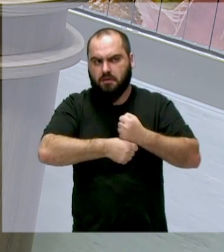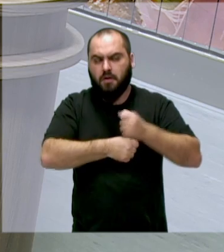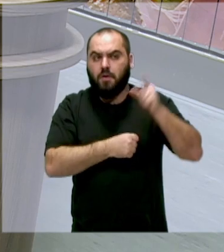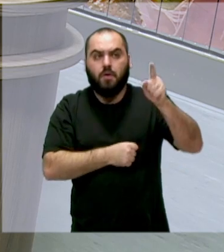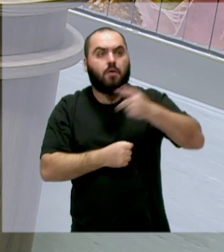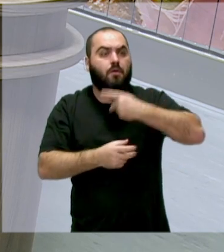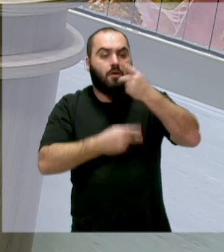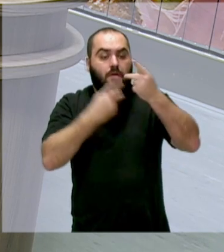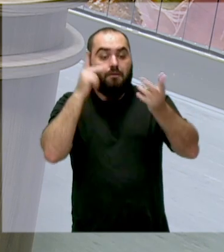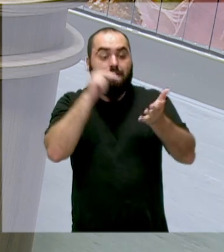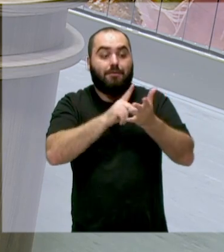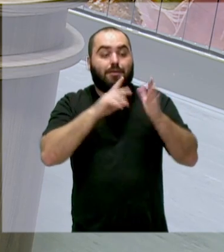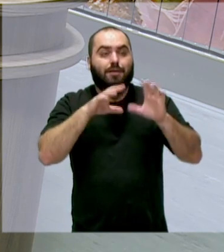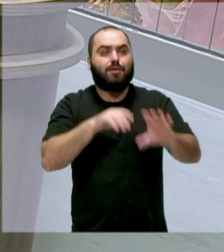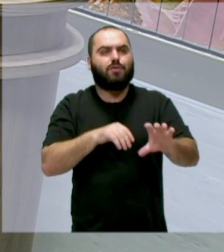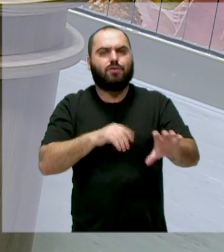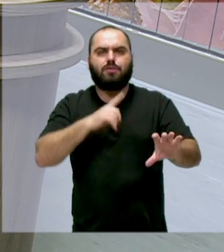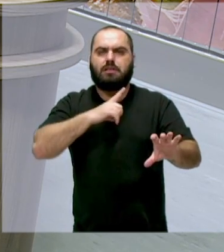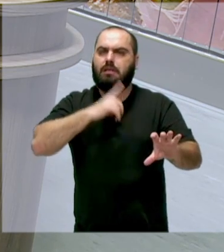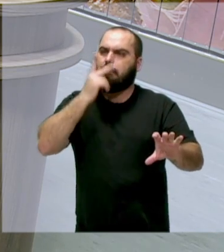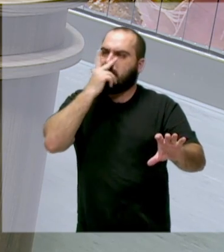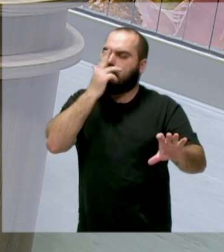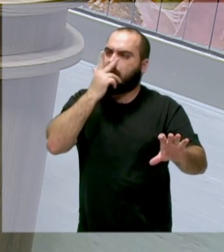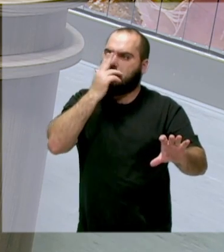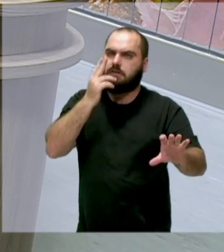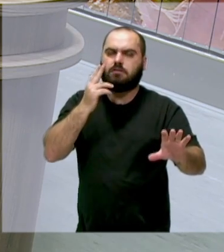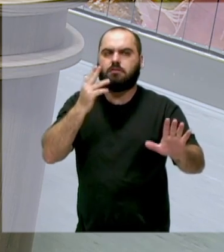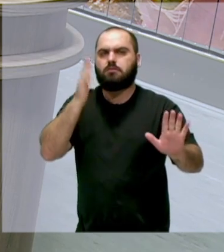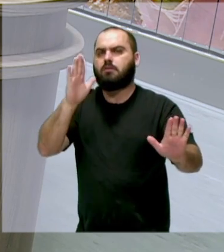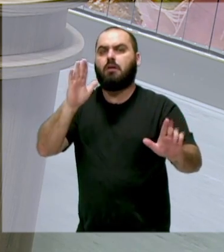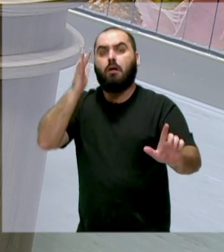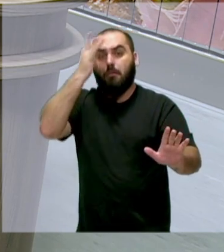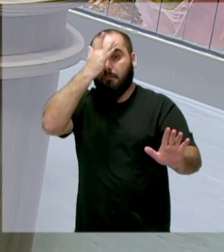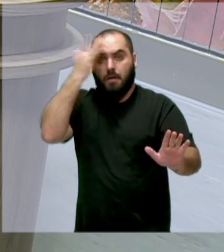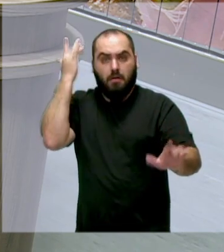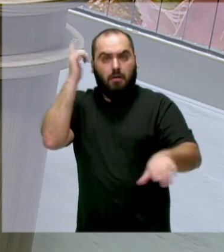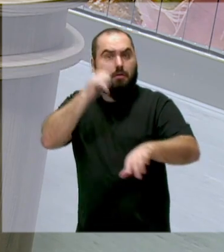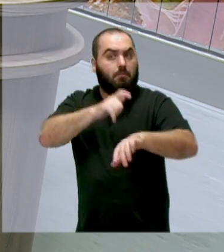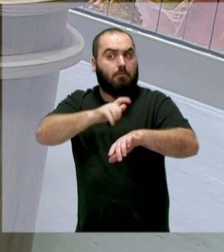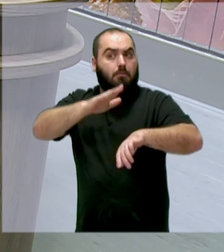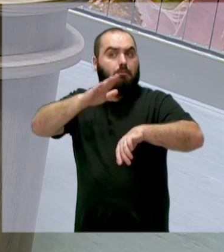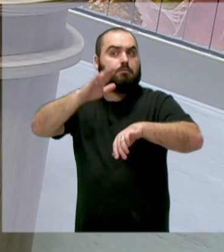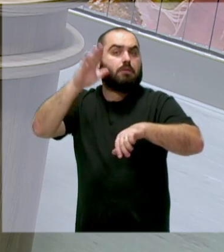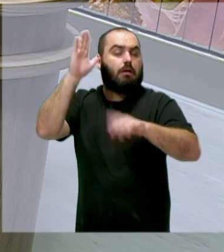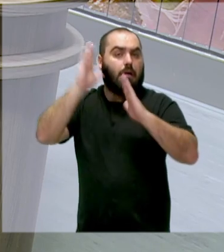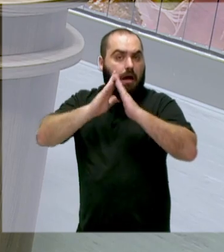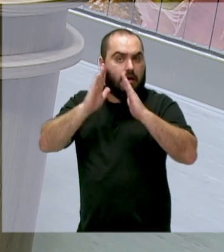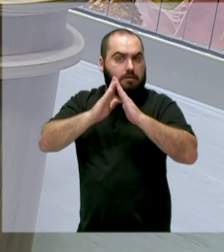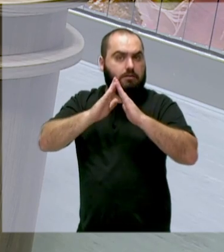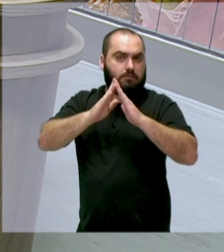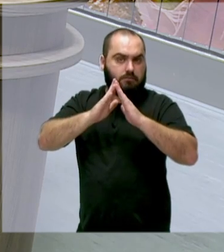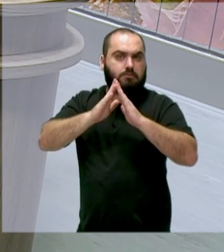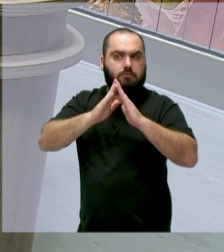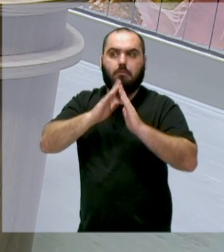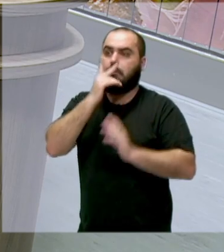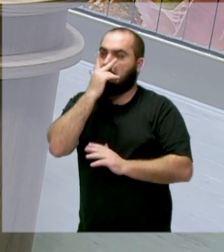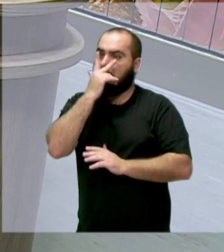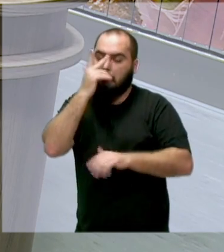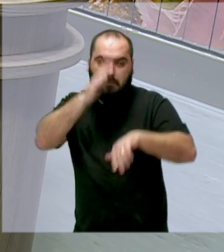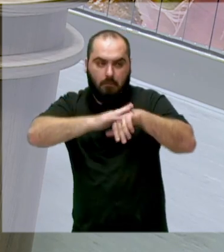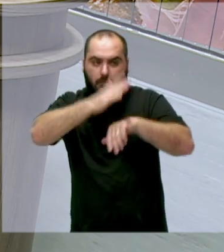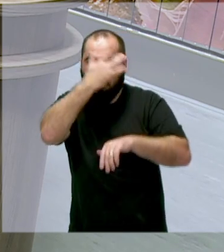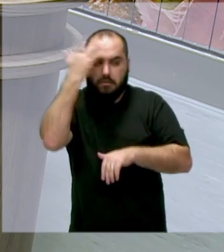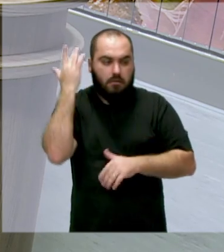que havia uma expectativa de que com as pessoas mais tempo em casa, houvesse uma redução